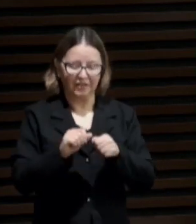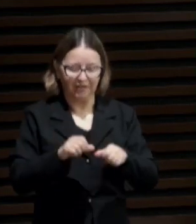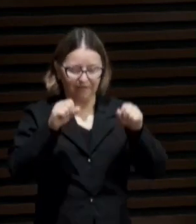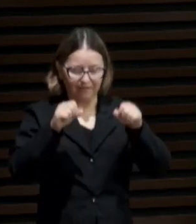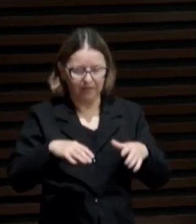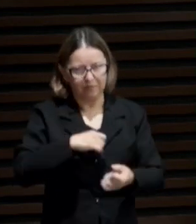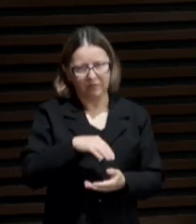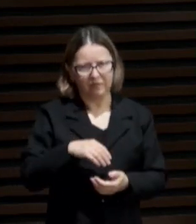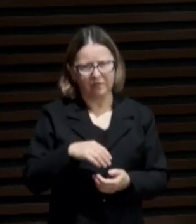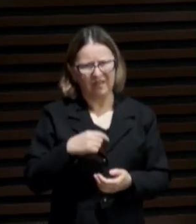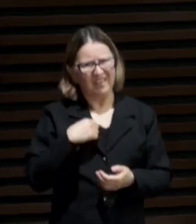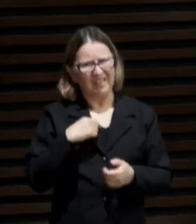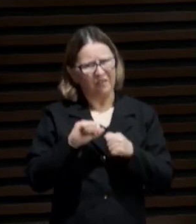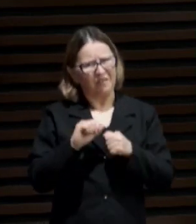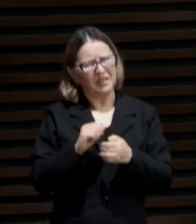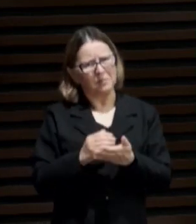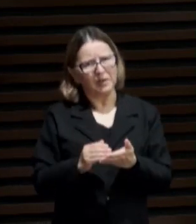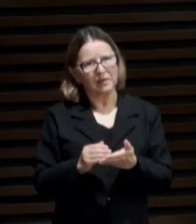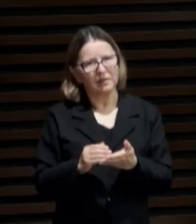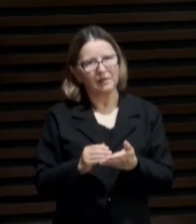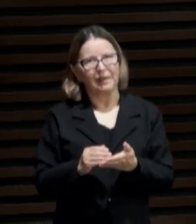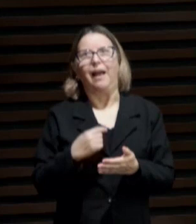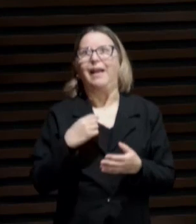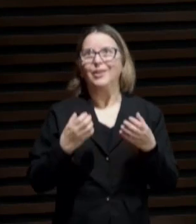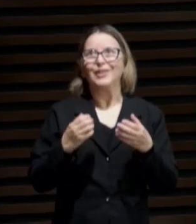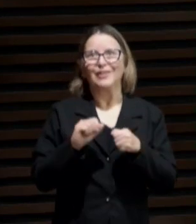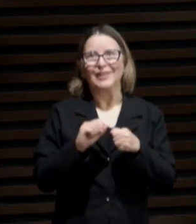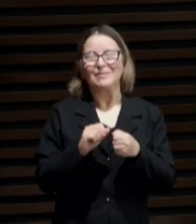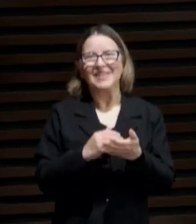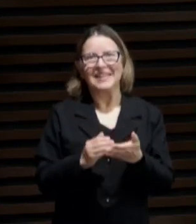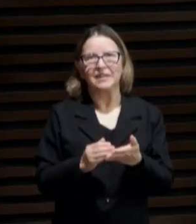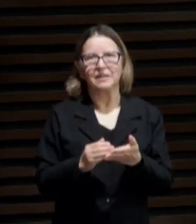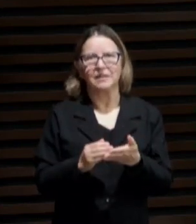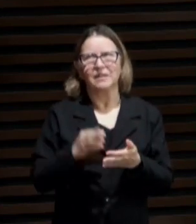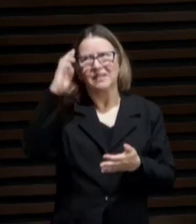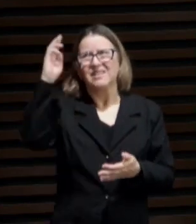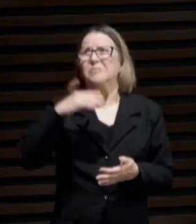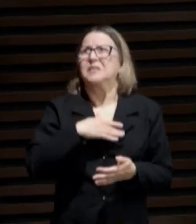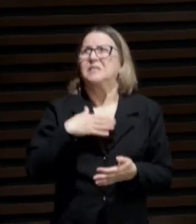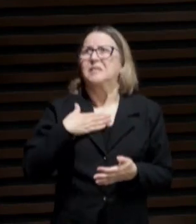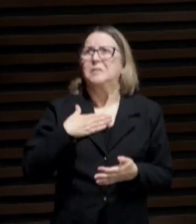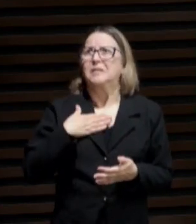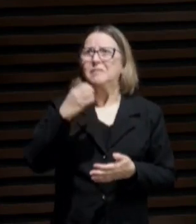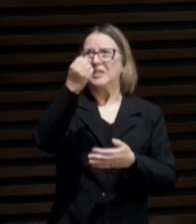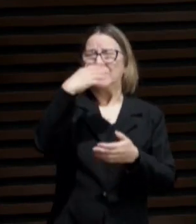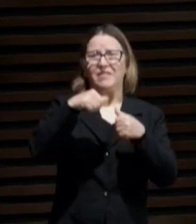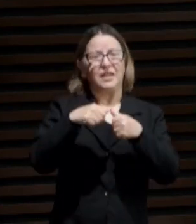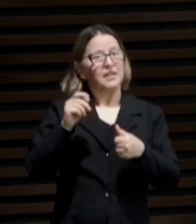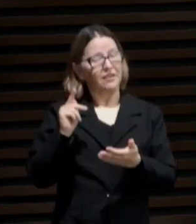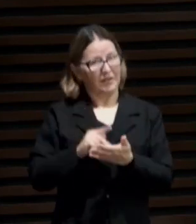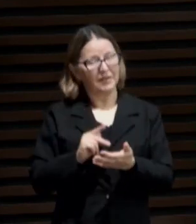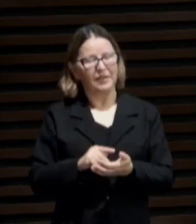faço parte? Pai, eu quero fazer parte disso. Senhor, tem misericórdia de mim. O Senhor me revela essa verdade.